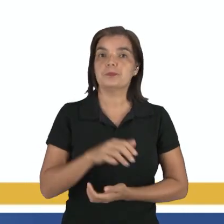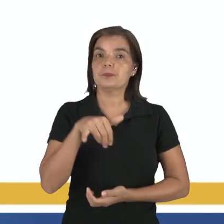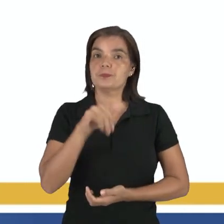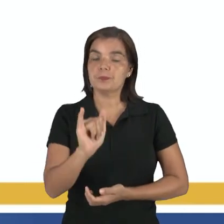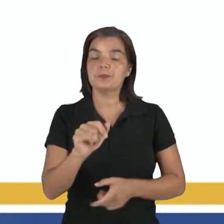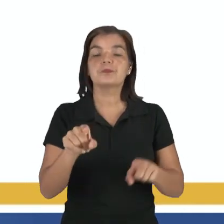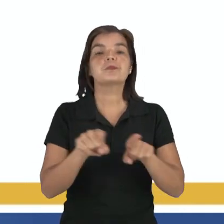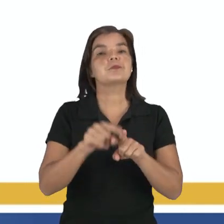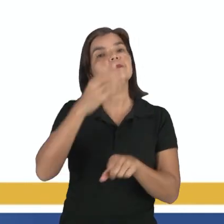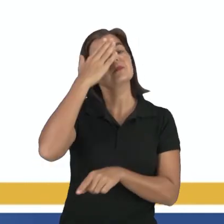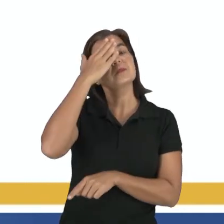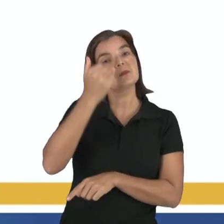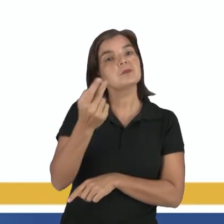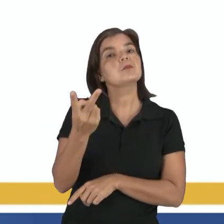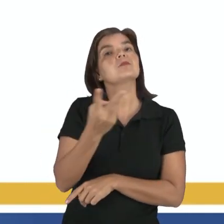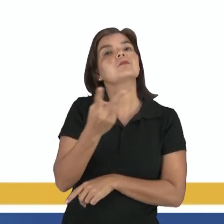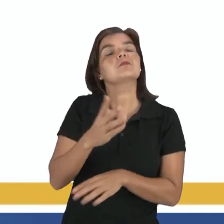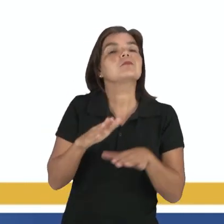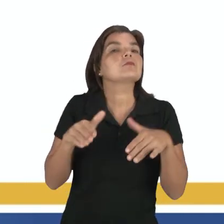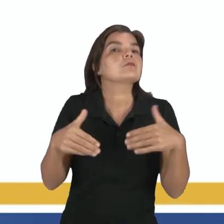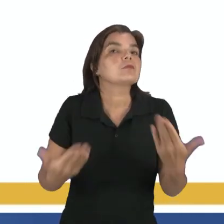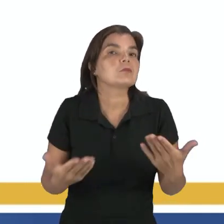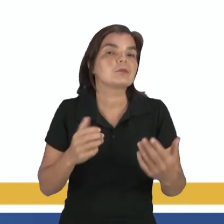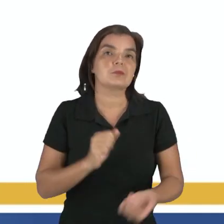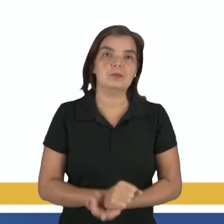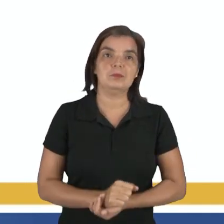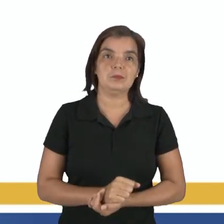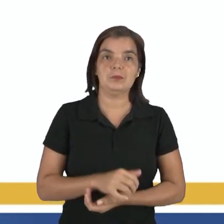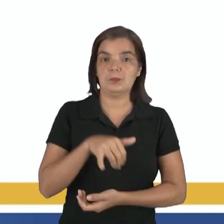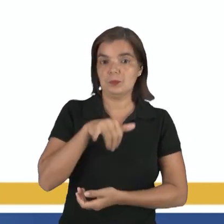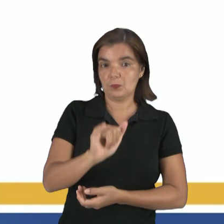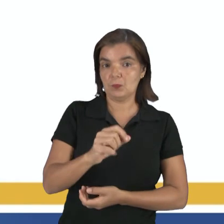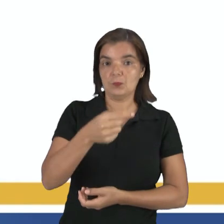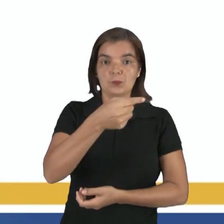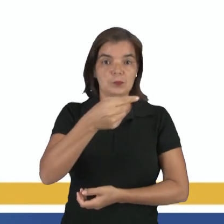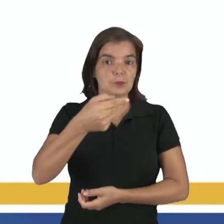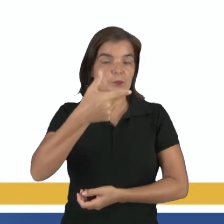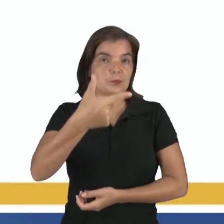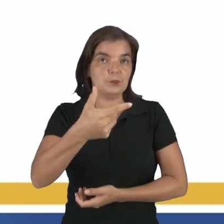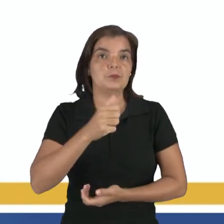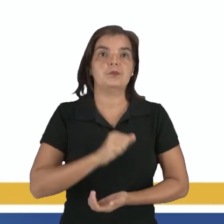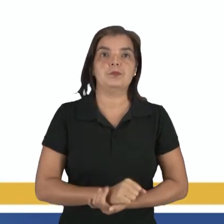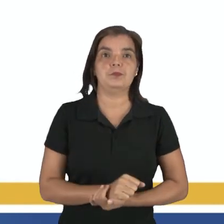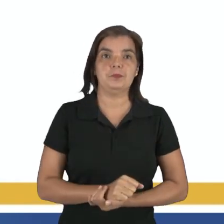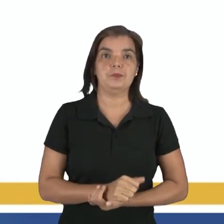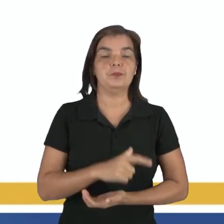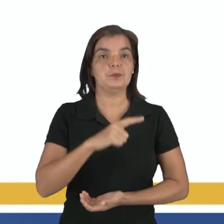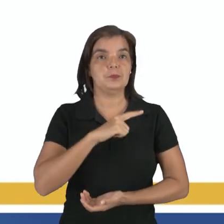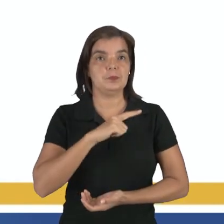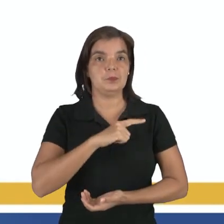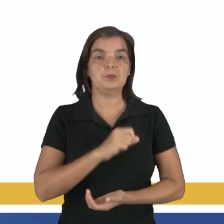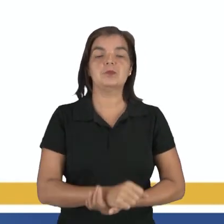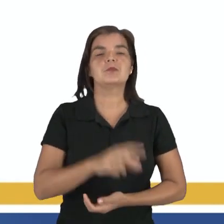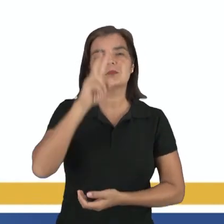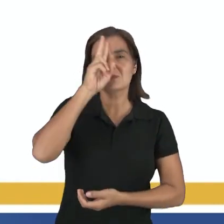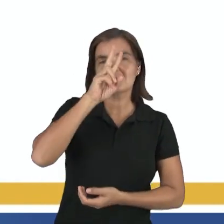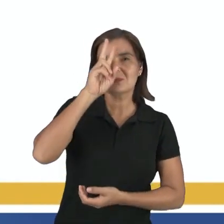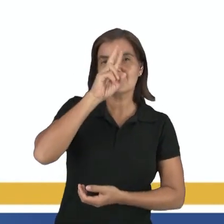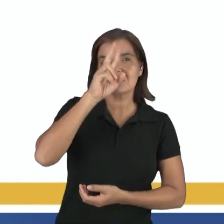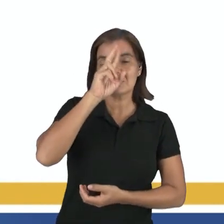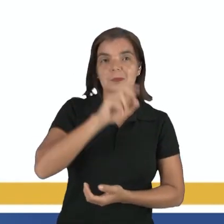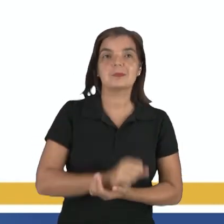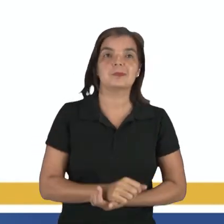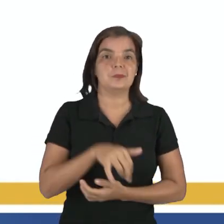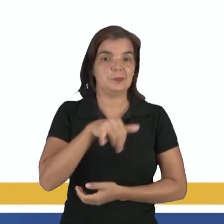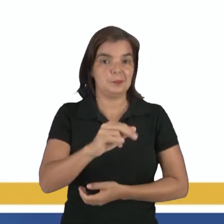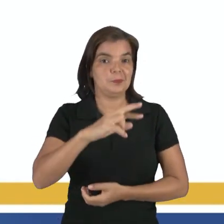y e saber quem são seus pares ordenados. Então, x é igual a menos 2. Então, aí eu vou ter, lembra que eu vou ter, ó,